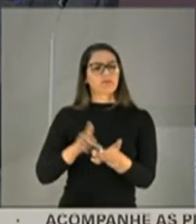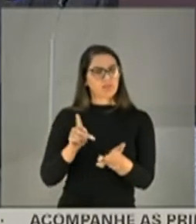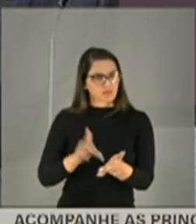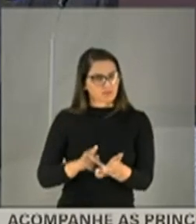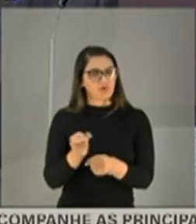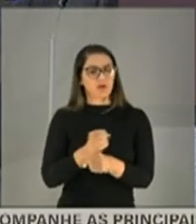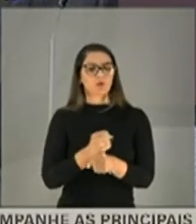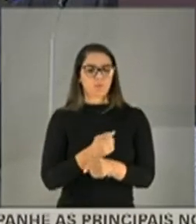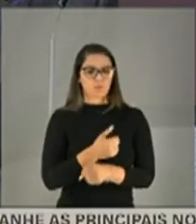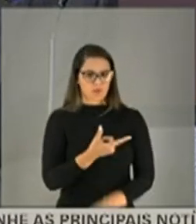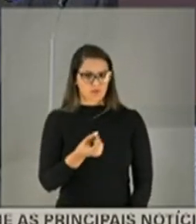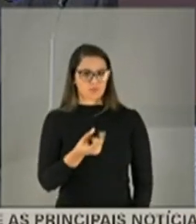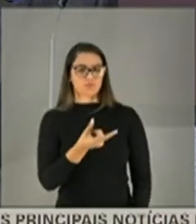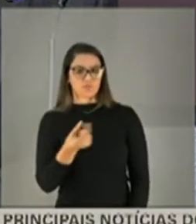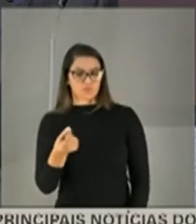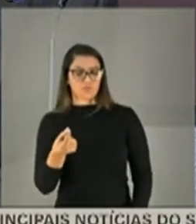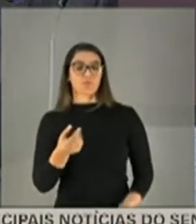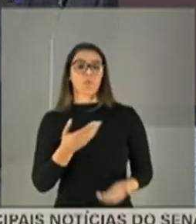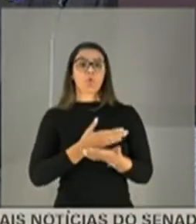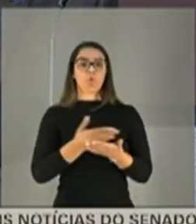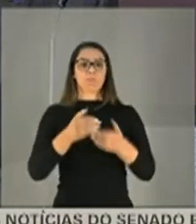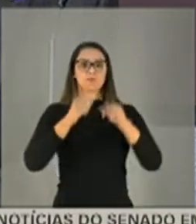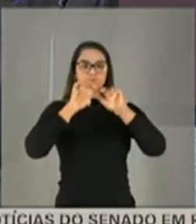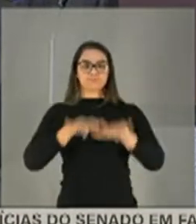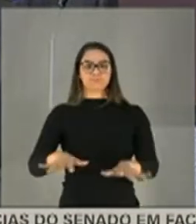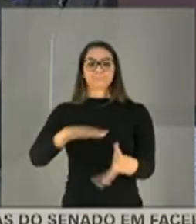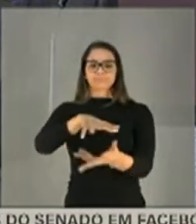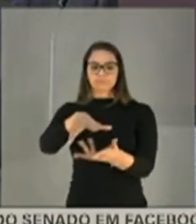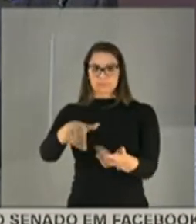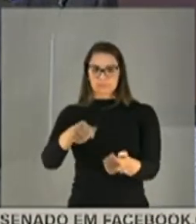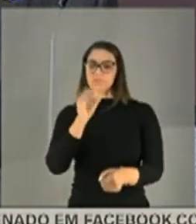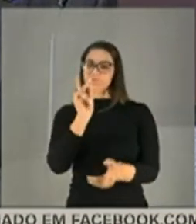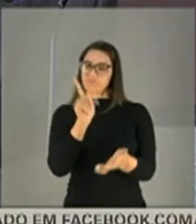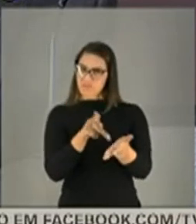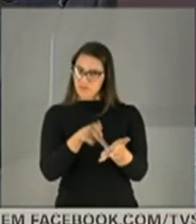2020, quando a pandemia se instalou entre nós. Já chegou sucateado.